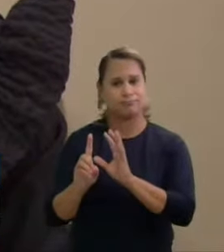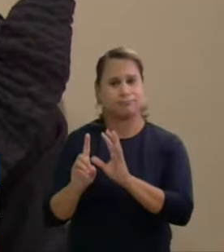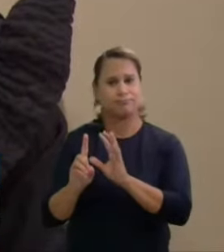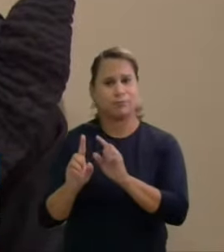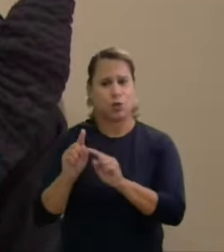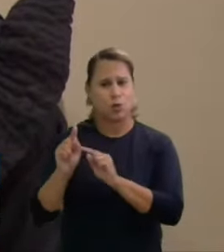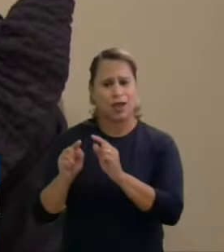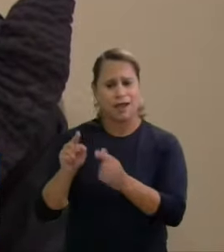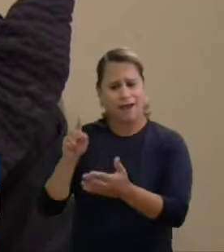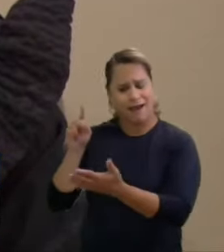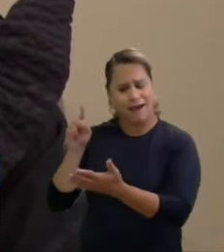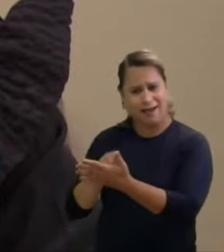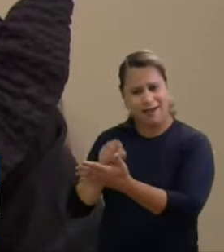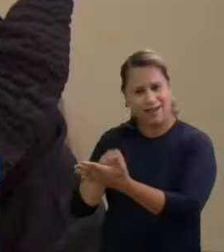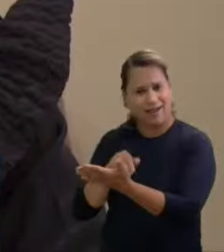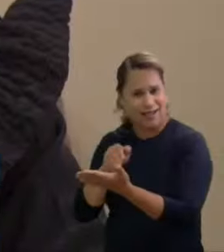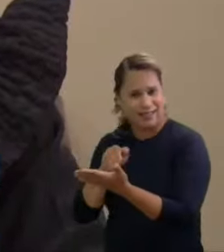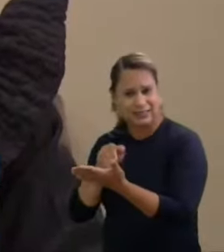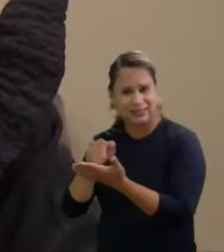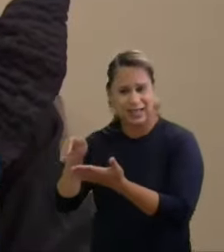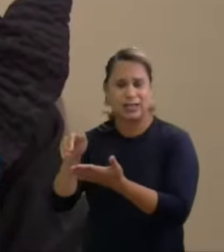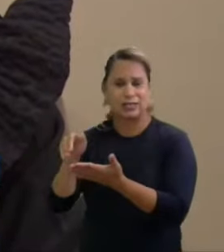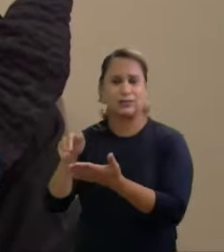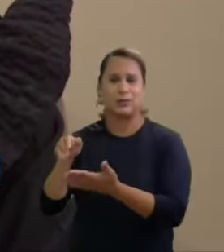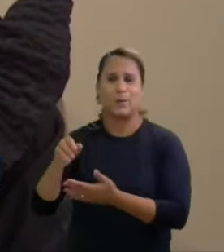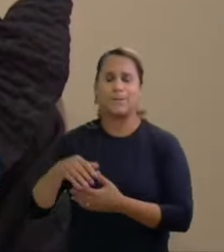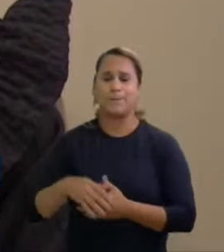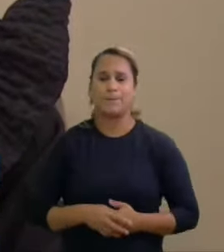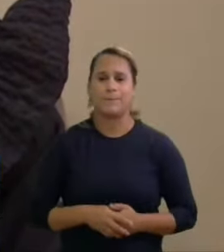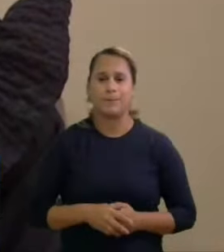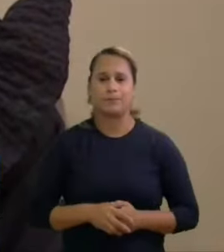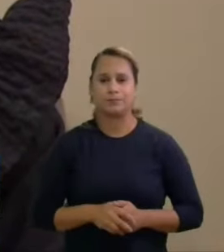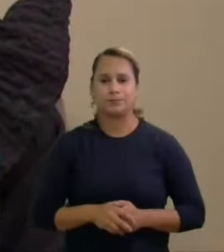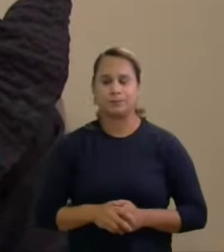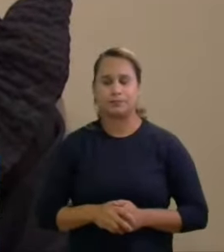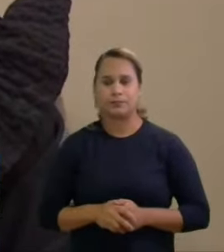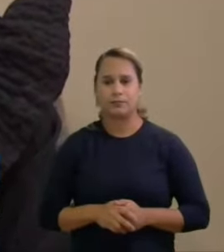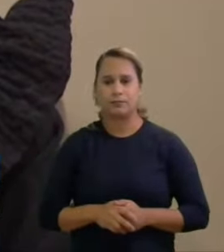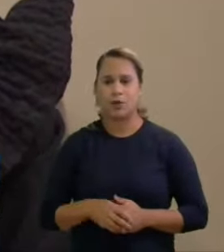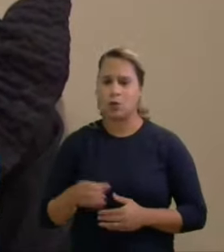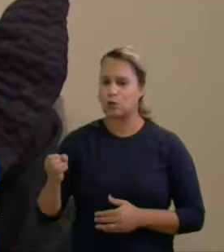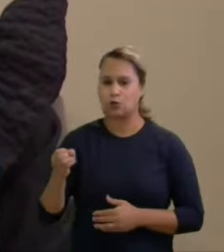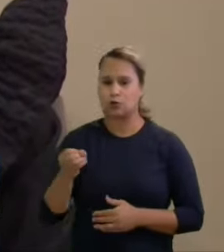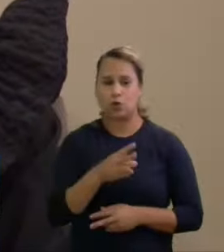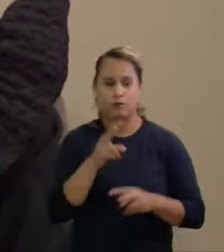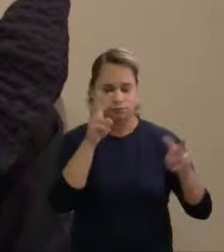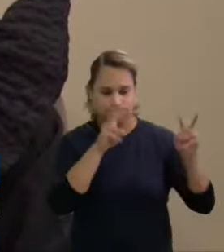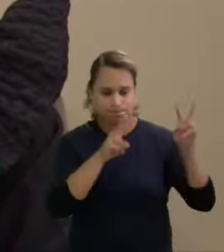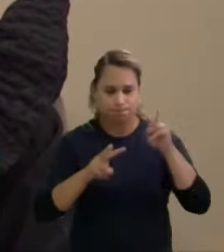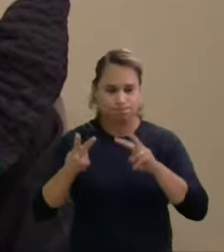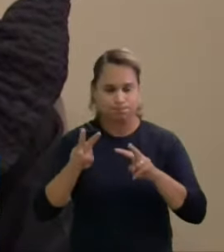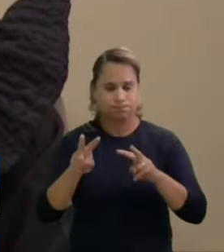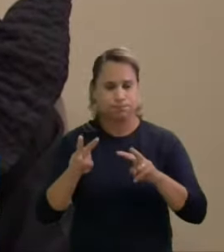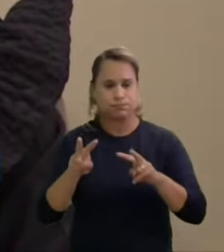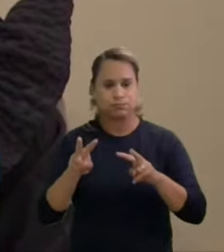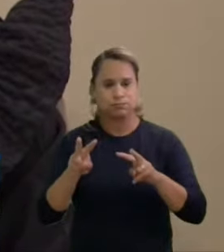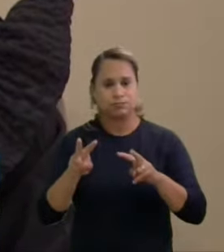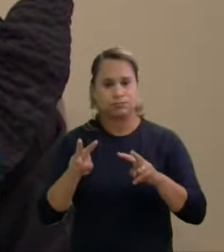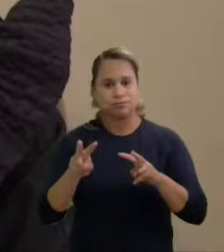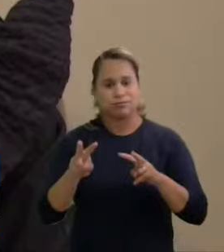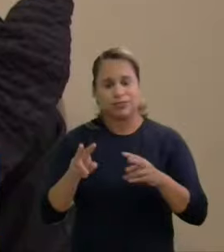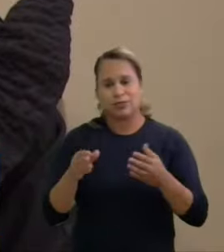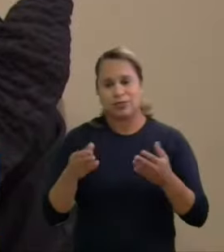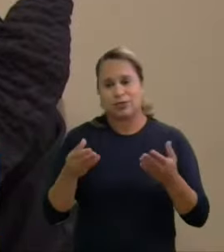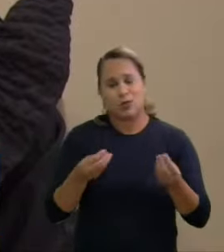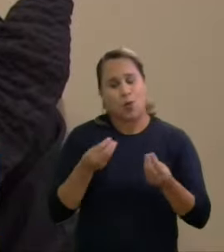dada essa inovação que o voto traz e essa nova visão eu não não tenho outra alternativa senão pedir vista do processo